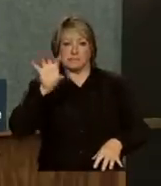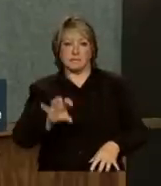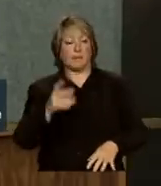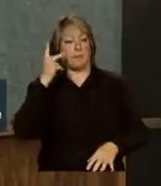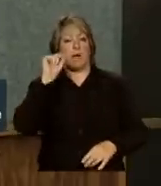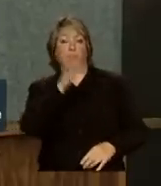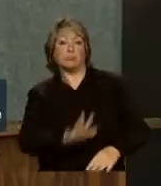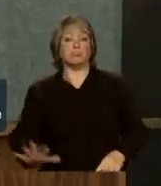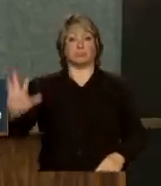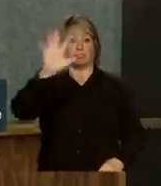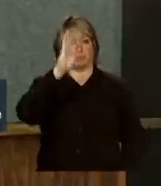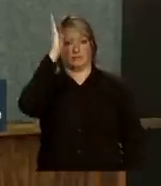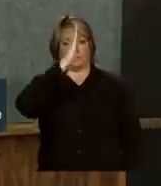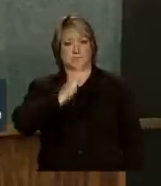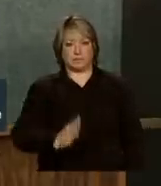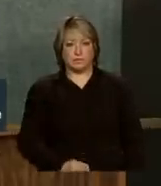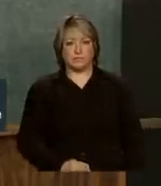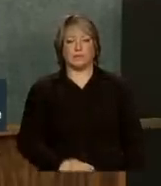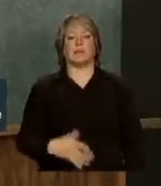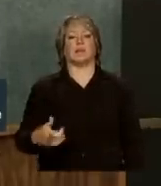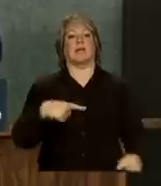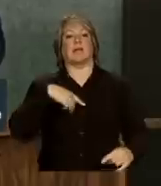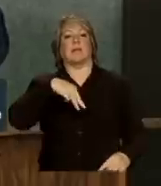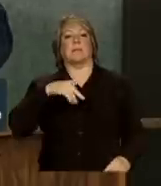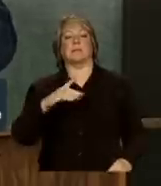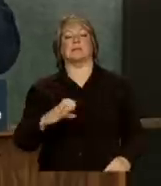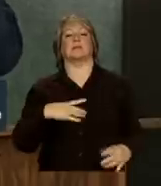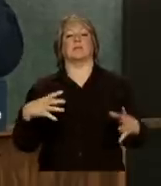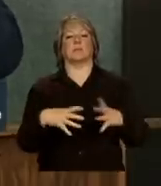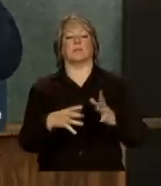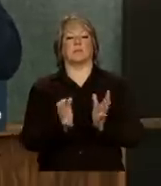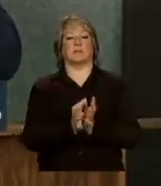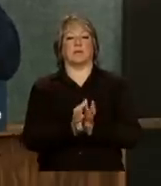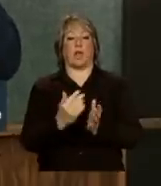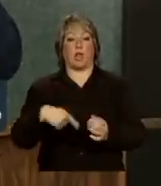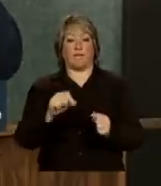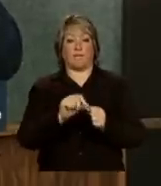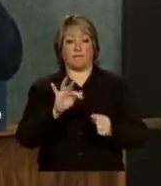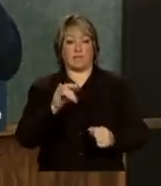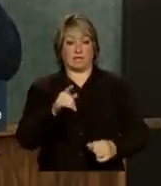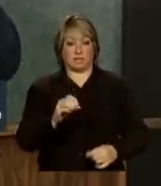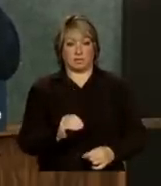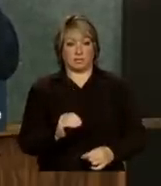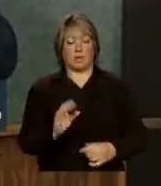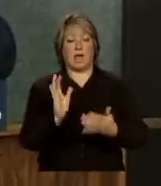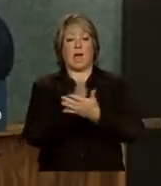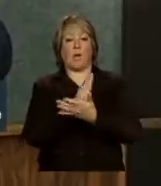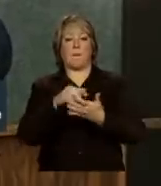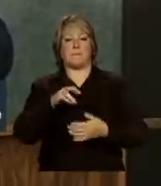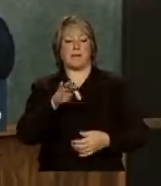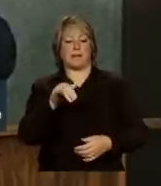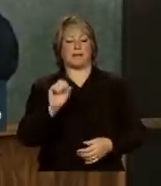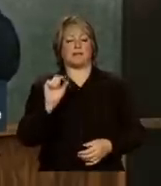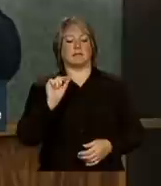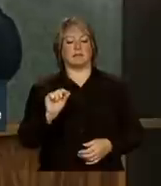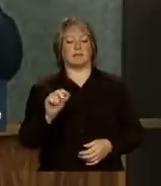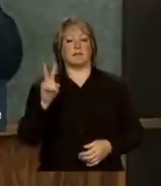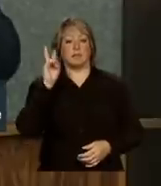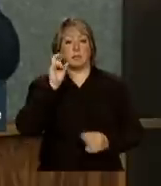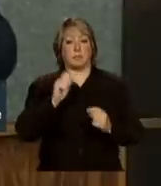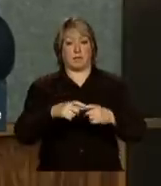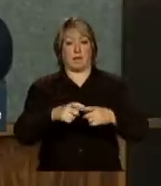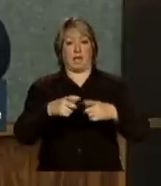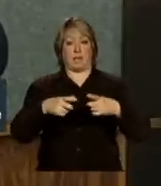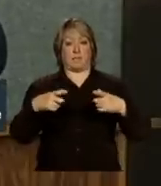nacional e o MBC nós fixamos Eh vamos dizer algumas metas que seria ampliar os